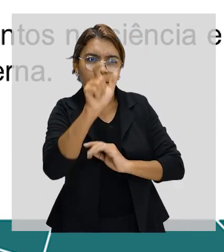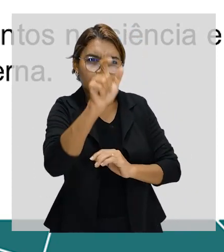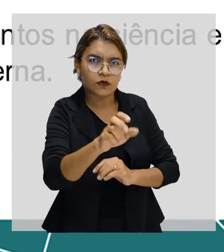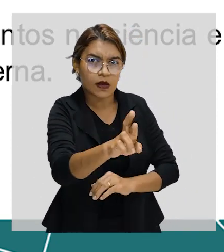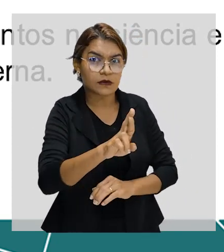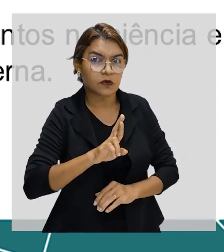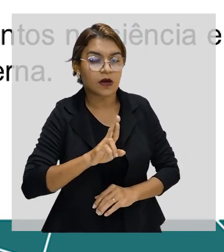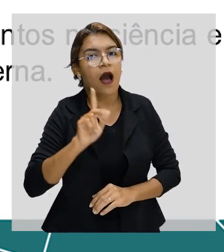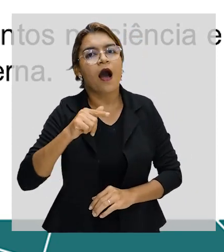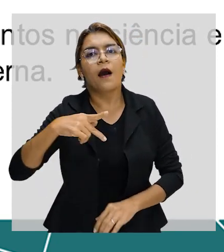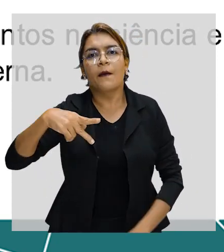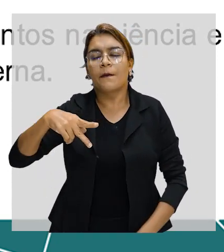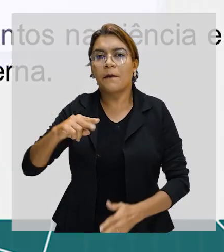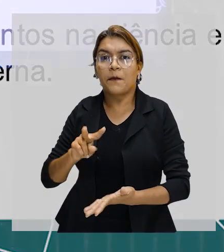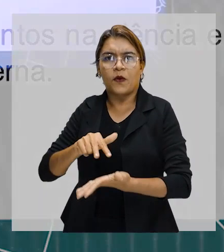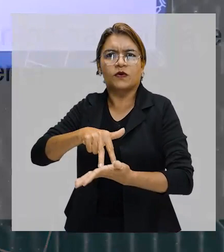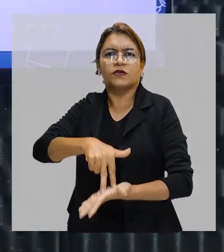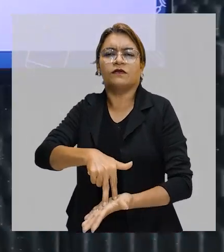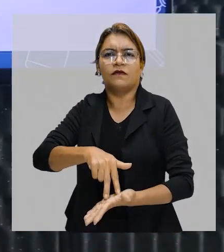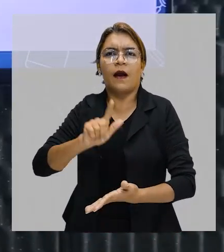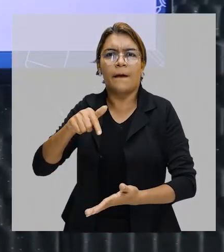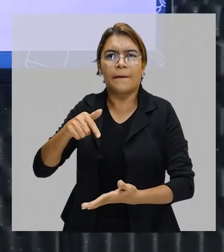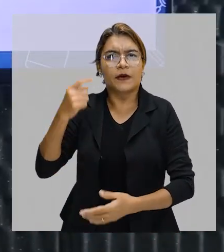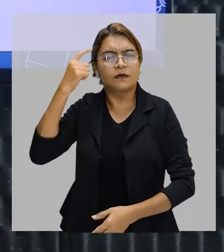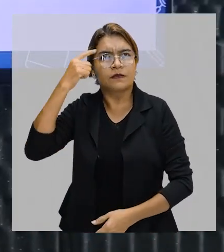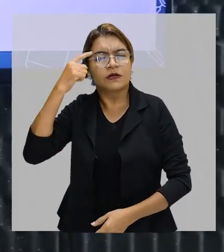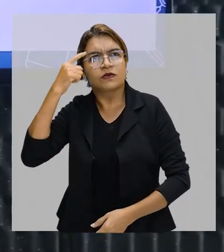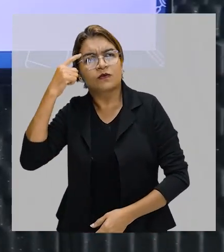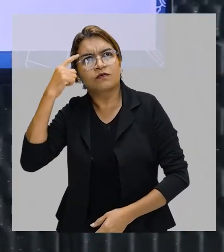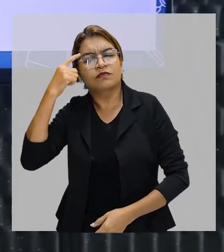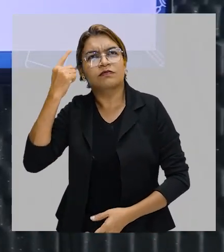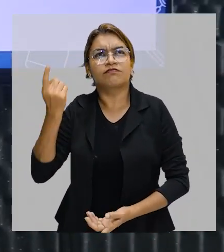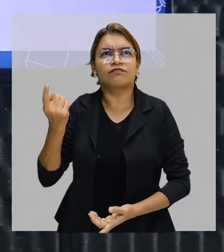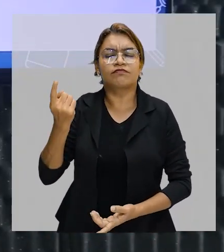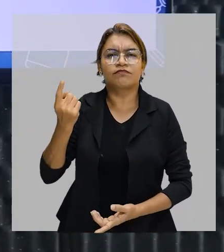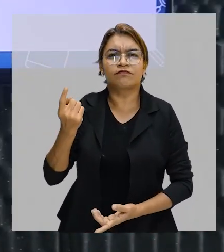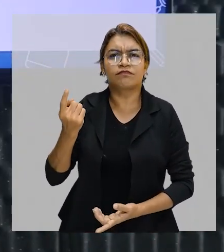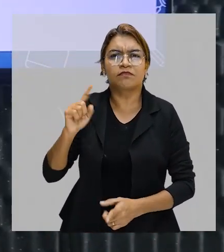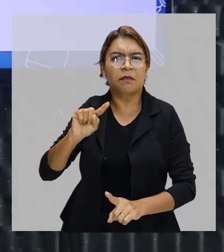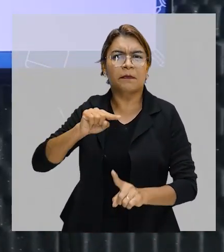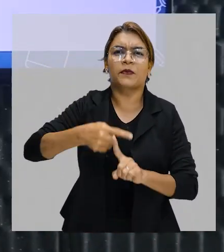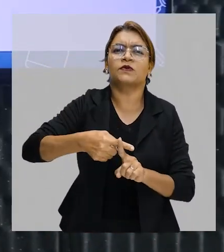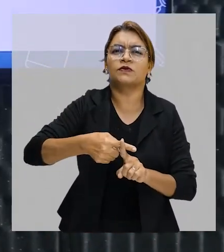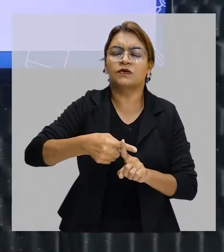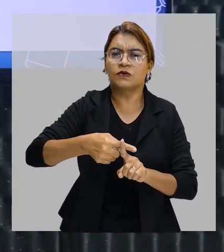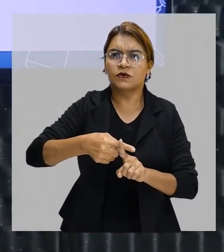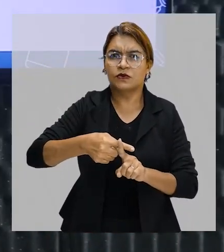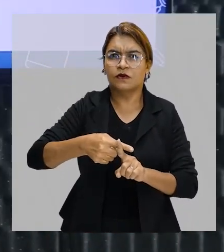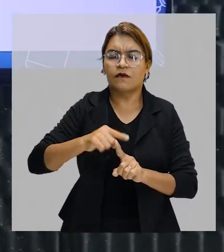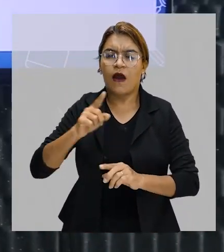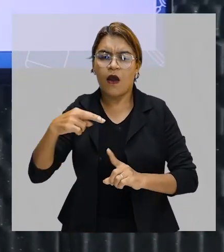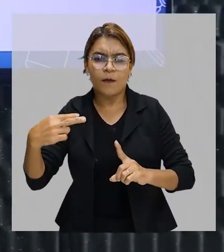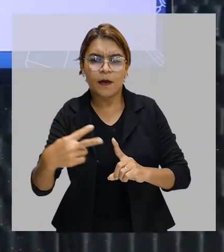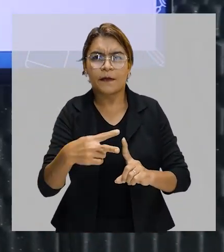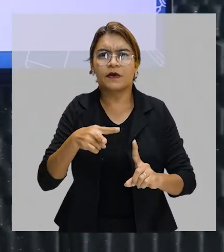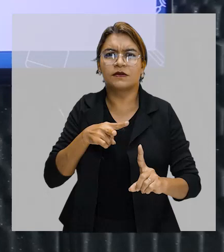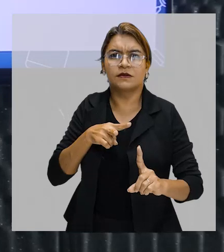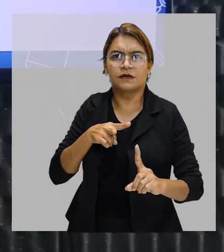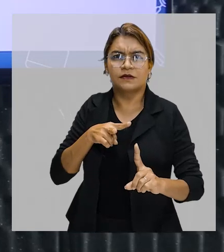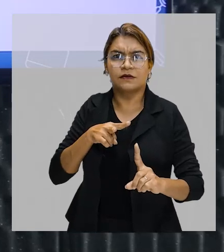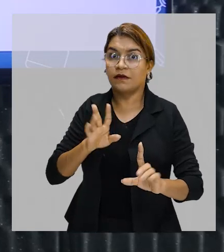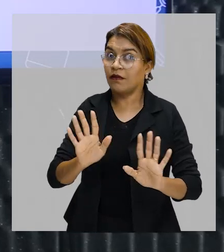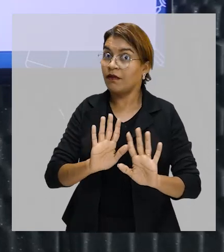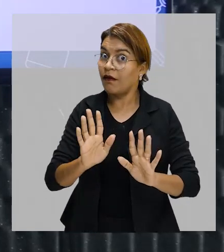positivismo é quem pensa positivamente, é uma perspectiva do pensamento que tem a ver com a positividade. Só